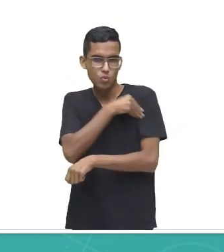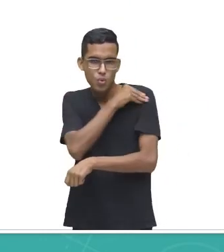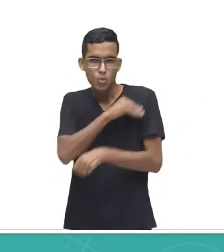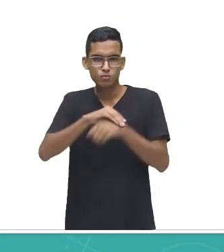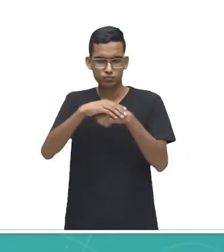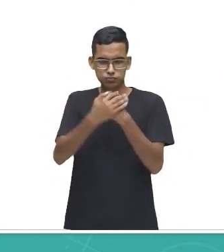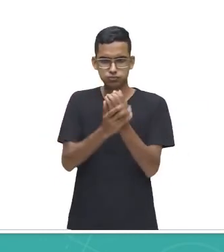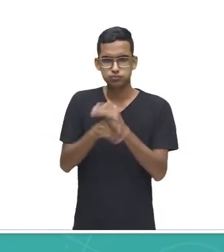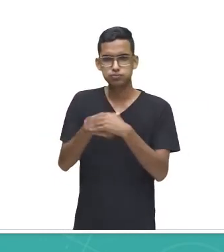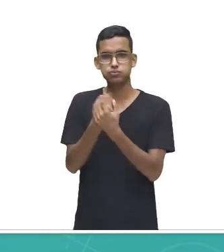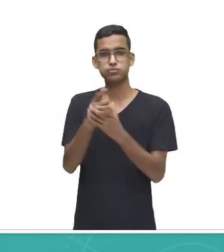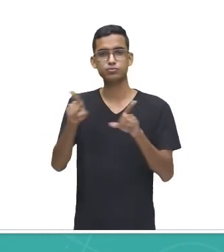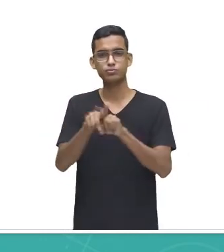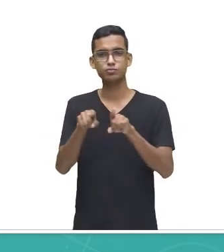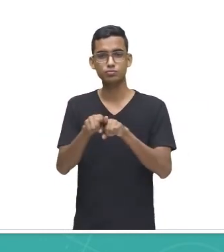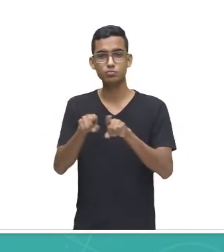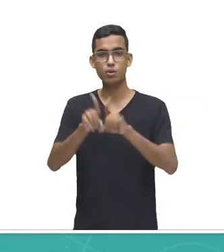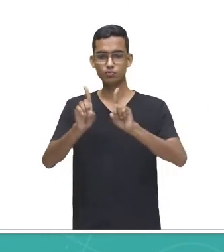distanciamento social.